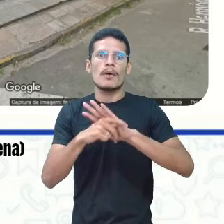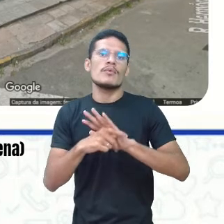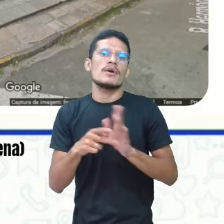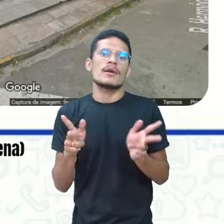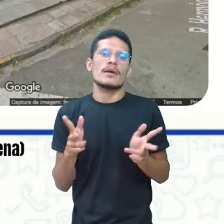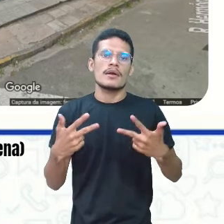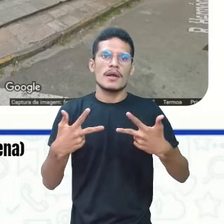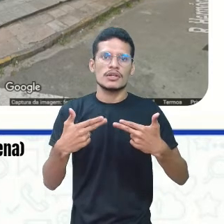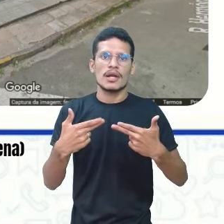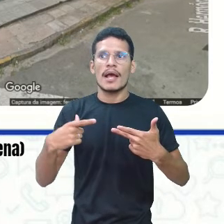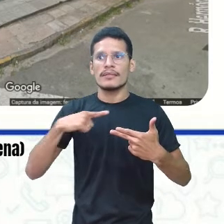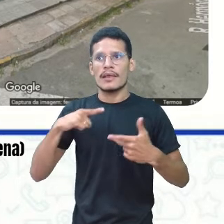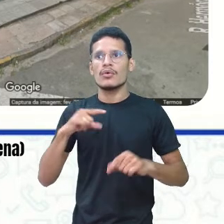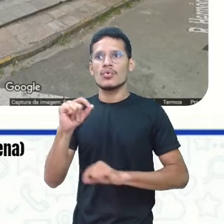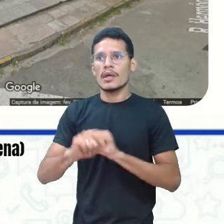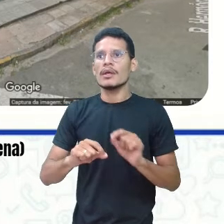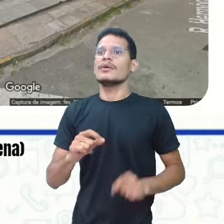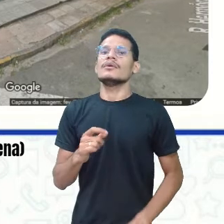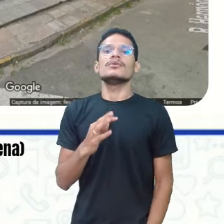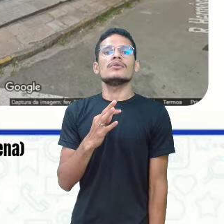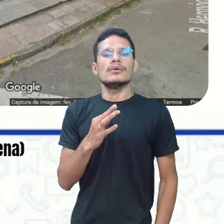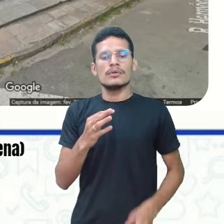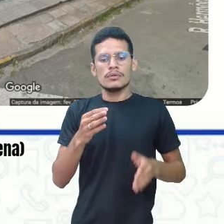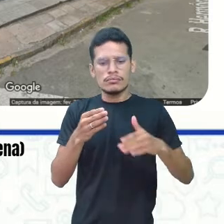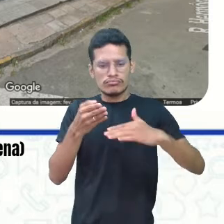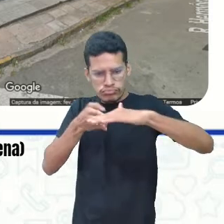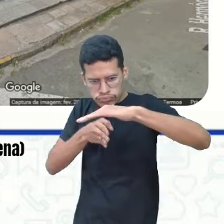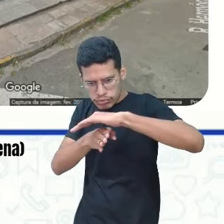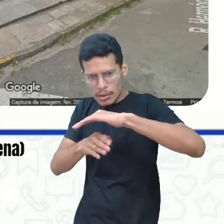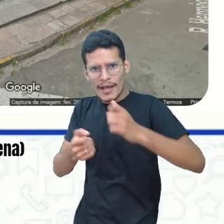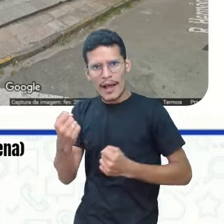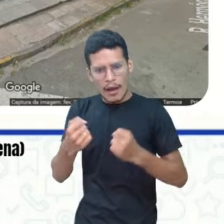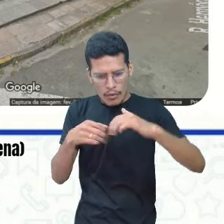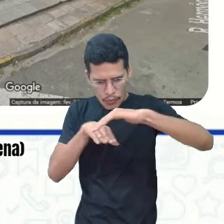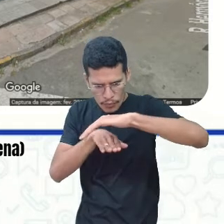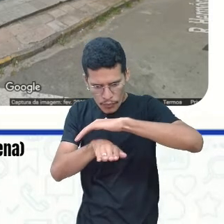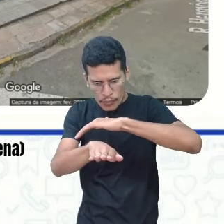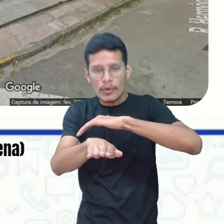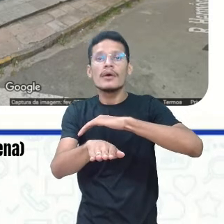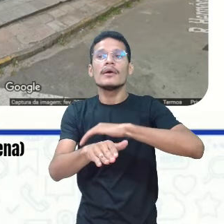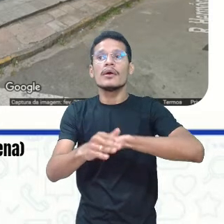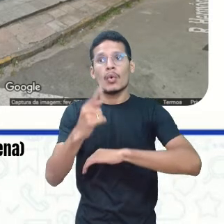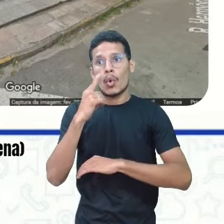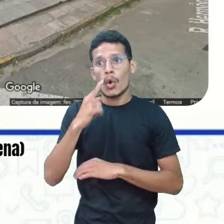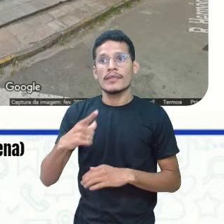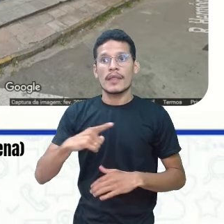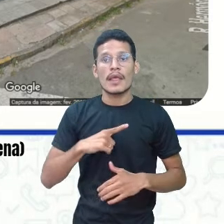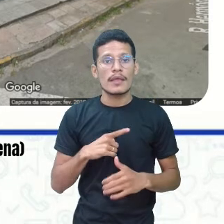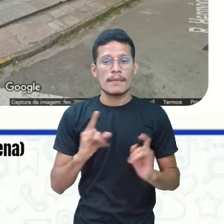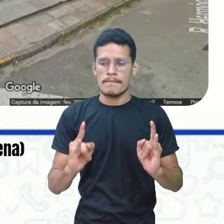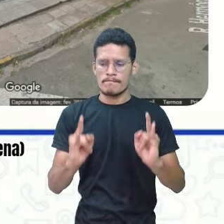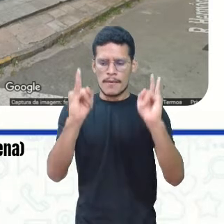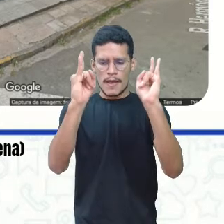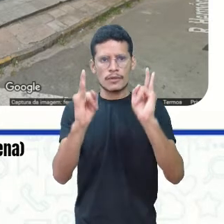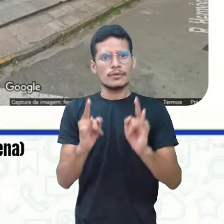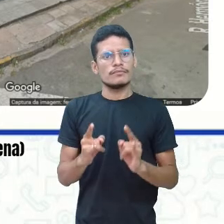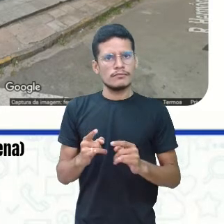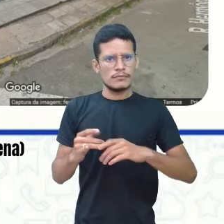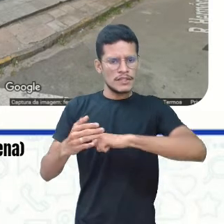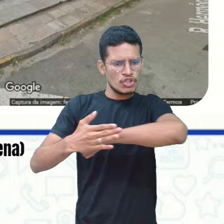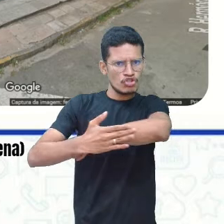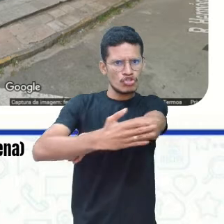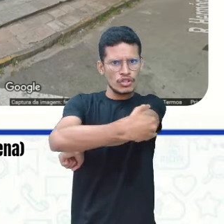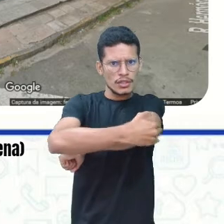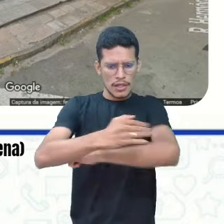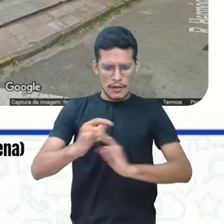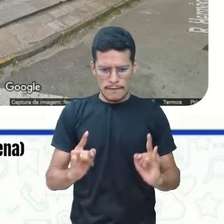onde passa um túnel, né, então ali, aquele prédio de esquina, que é esse prédio aqui, ó, é